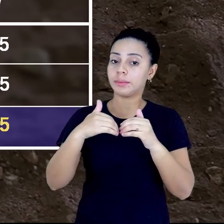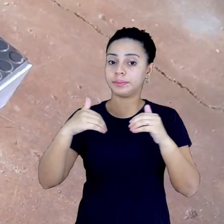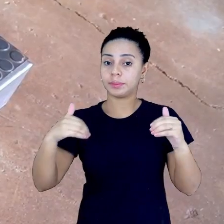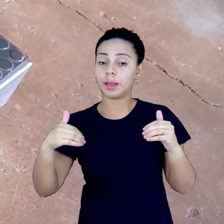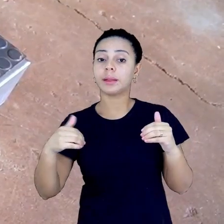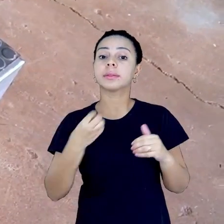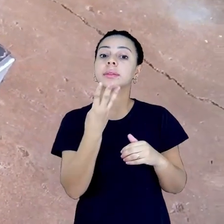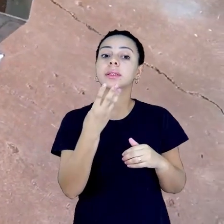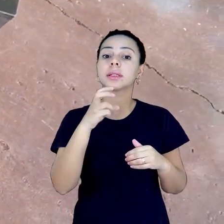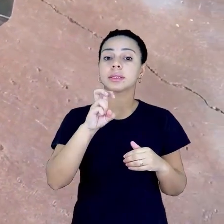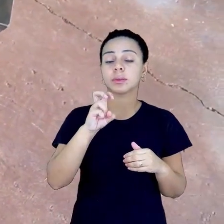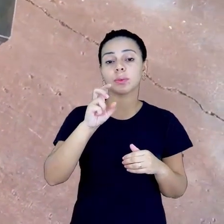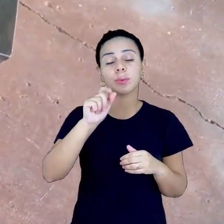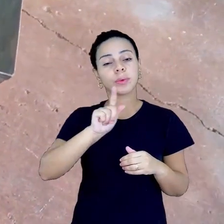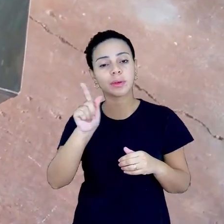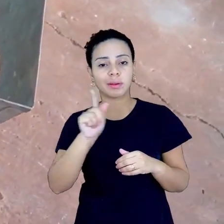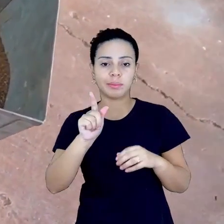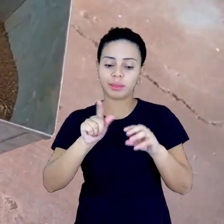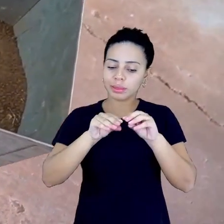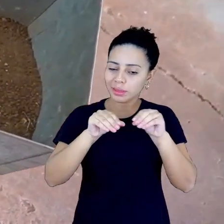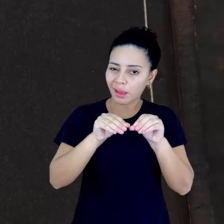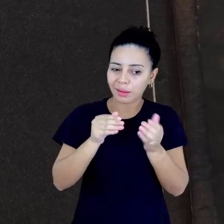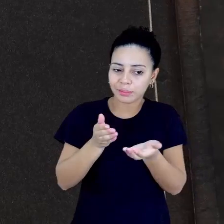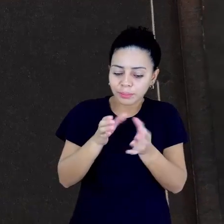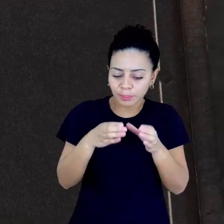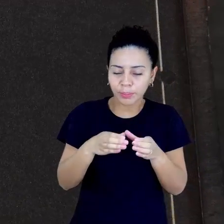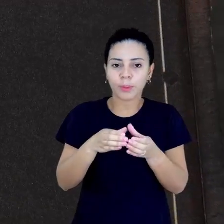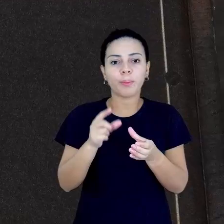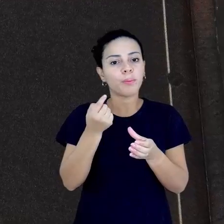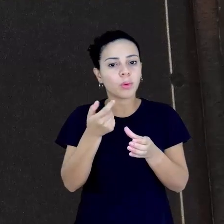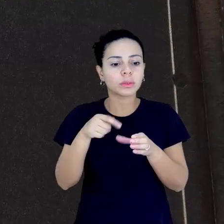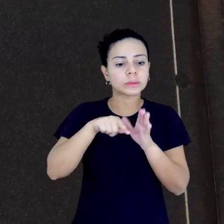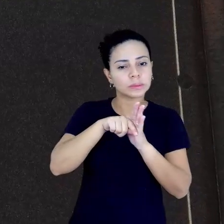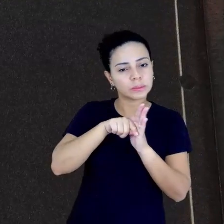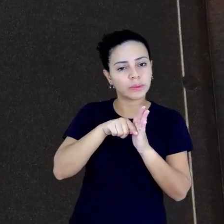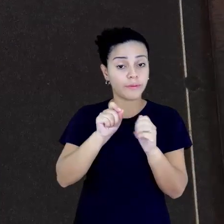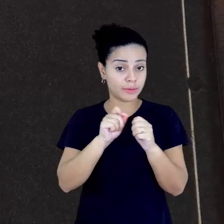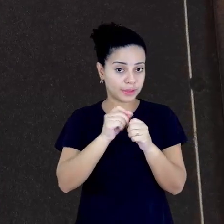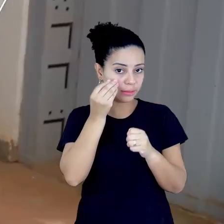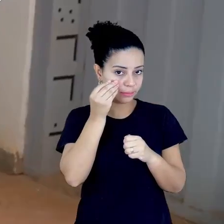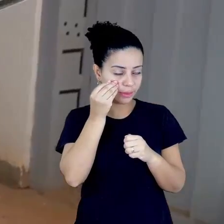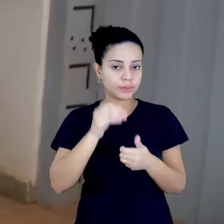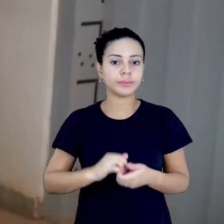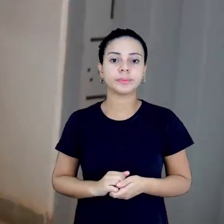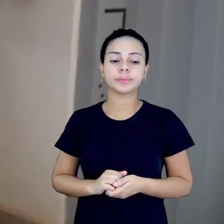grande, reserva-se 35 kg de solo para a realização do ensaio de compactação.